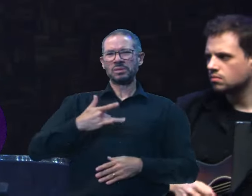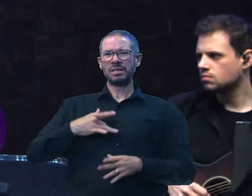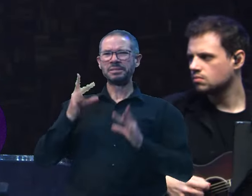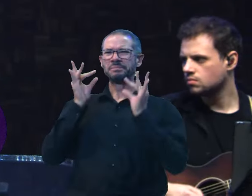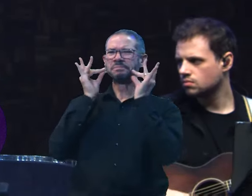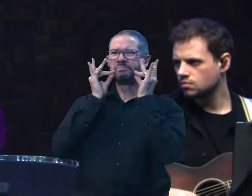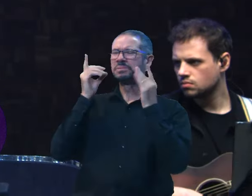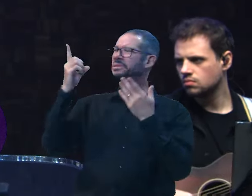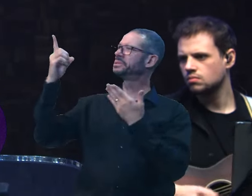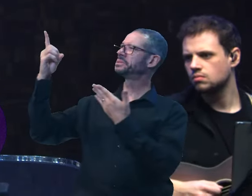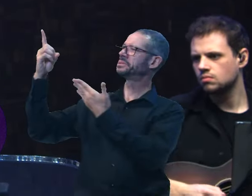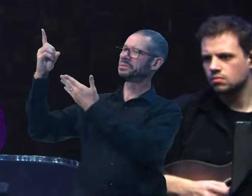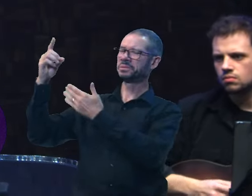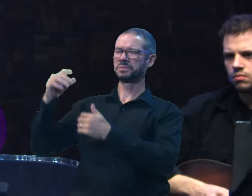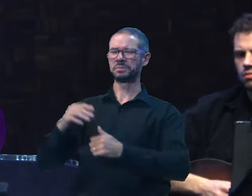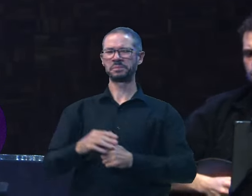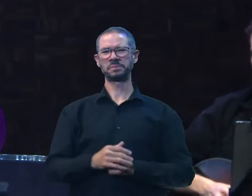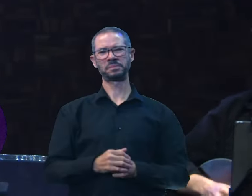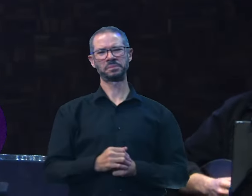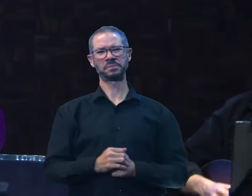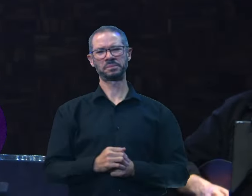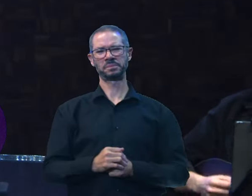Senhor.